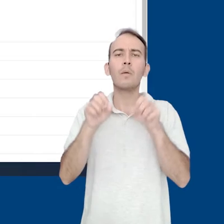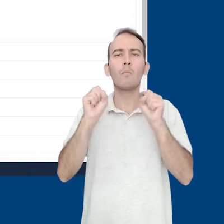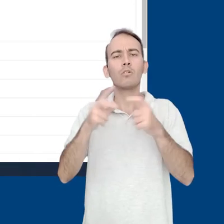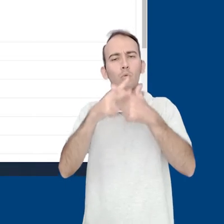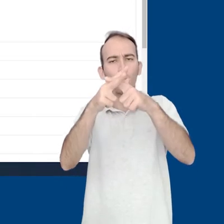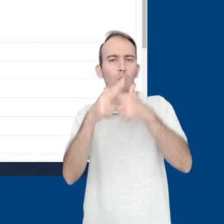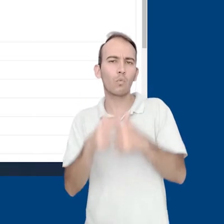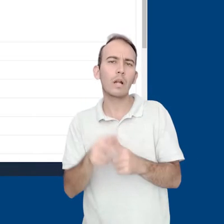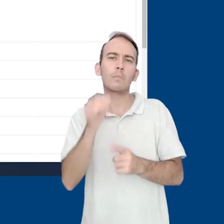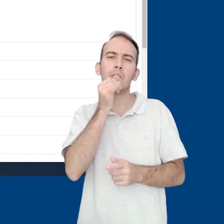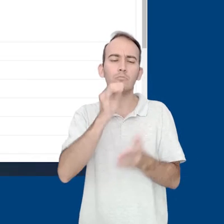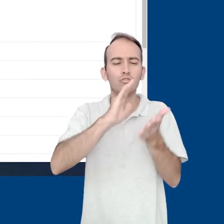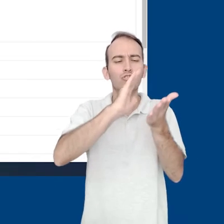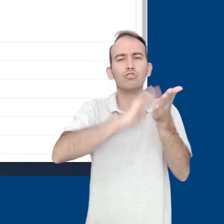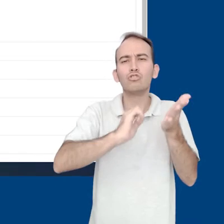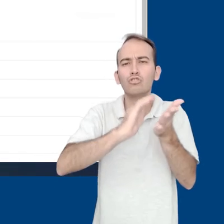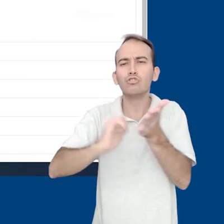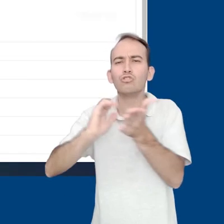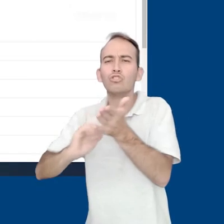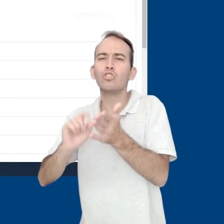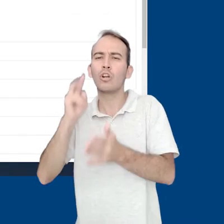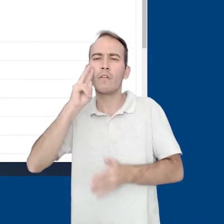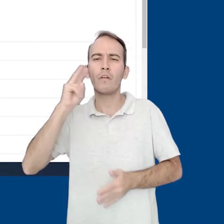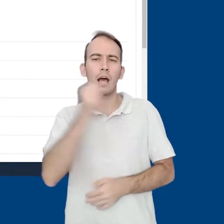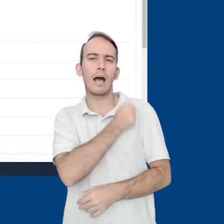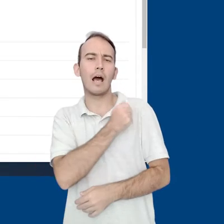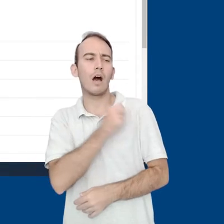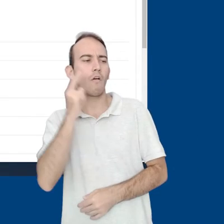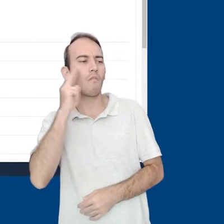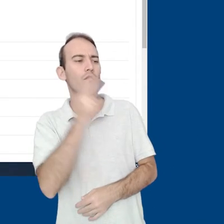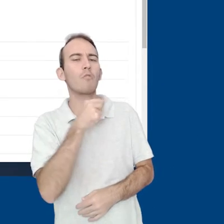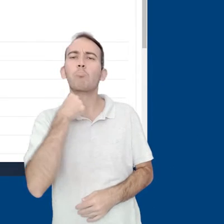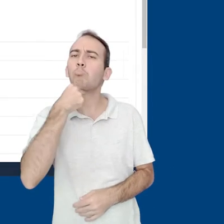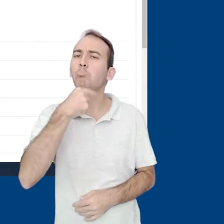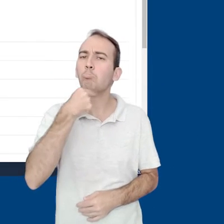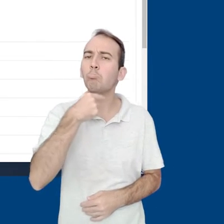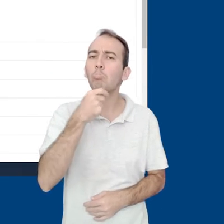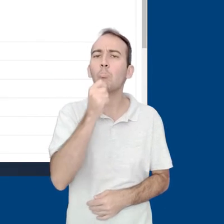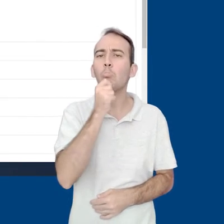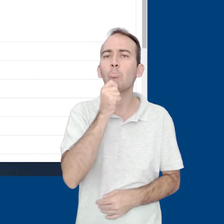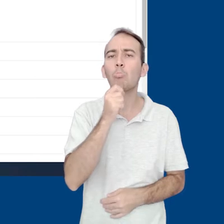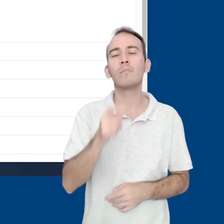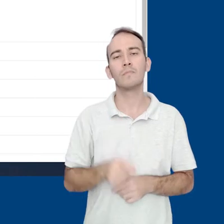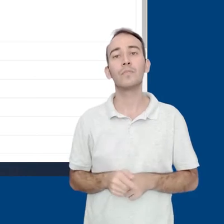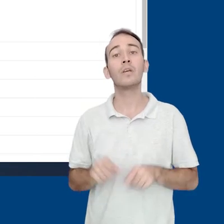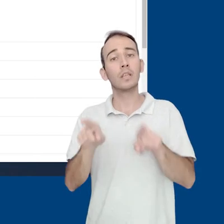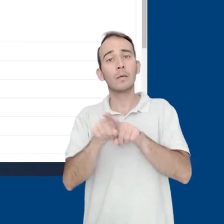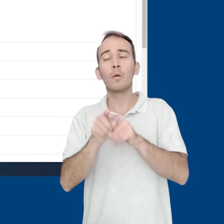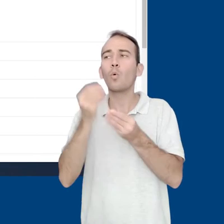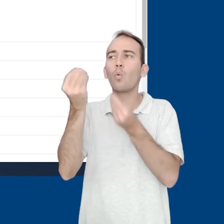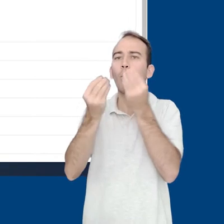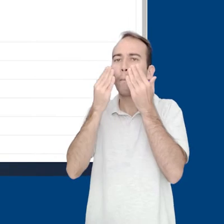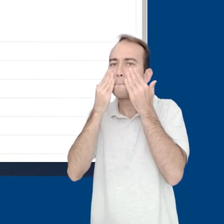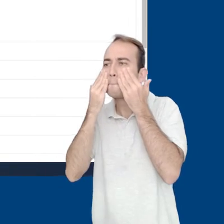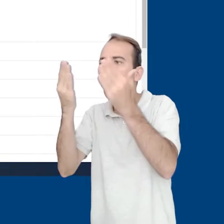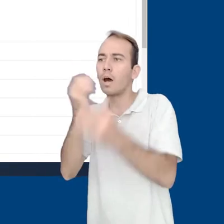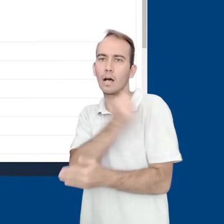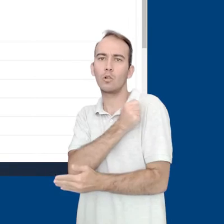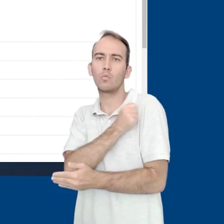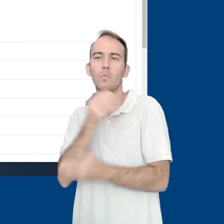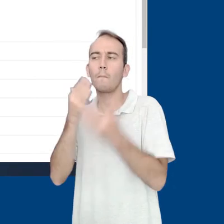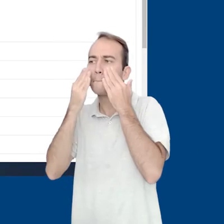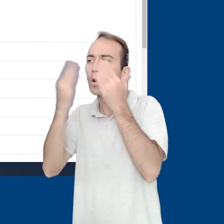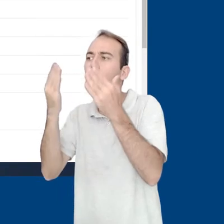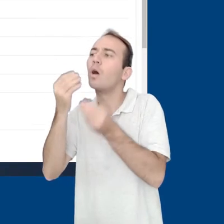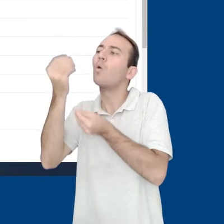tópicos, e quando esses tópicos são ocultados, como eles serão exibidos para os alunos, bem como